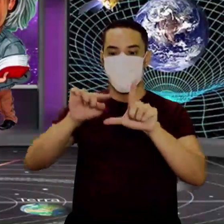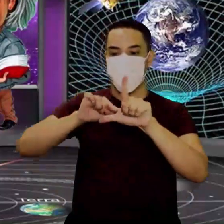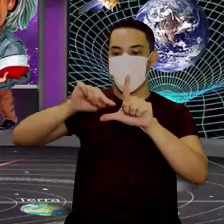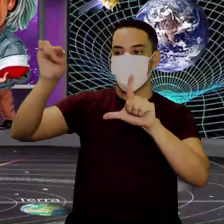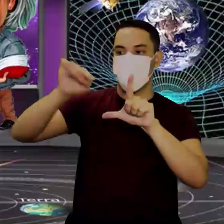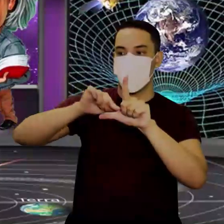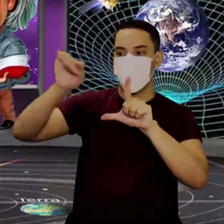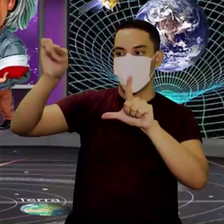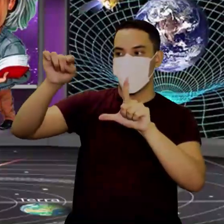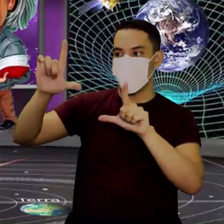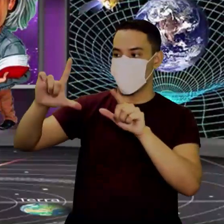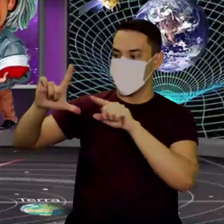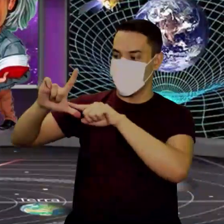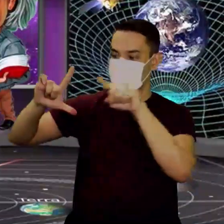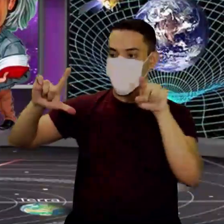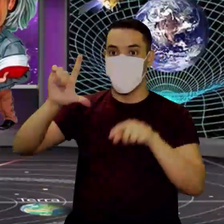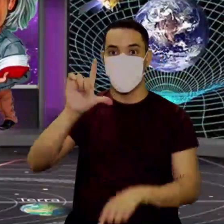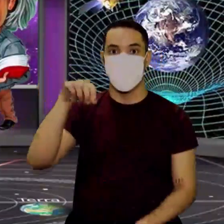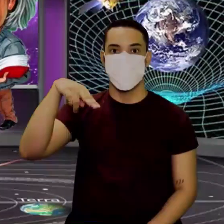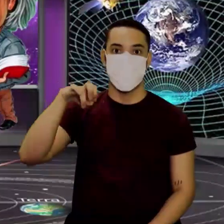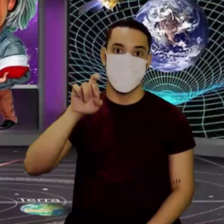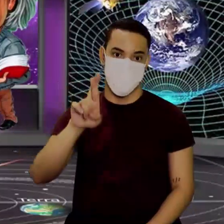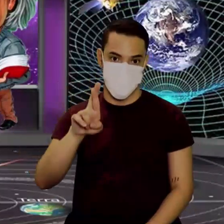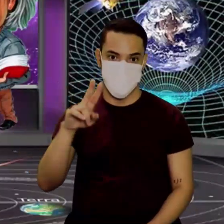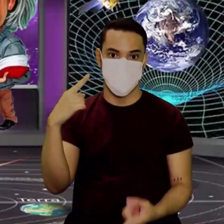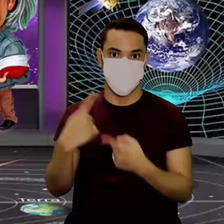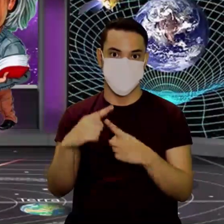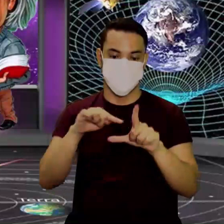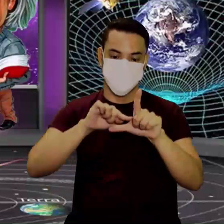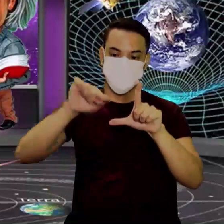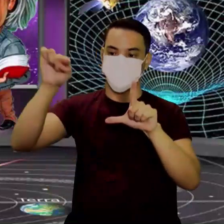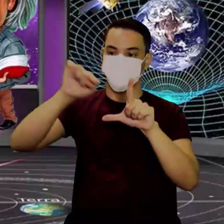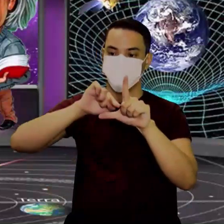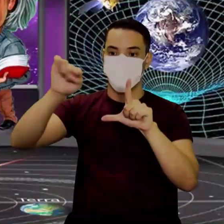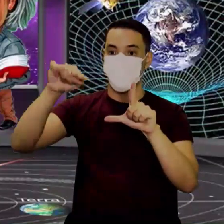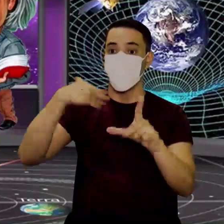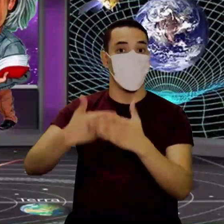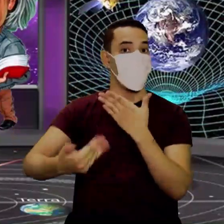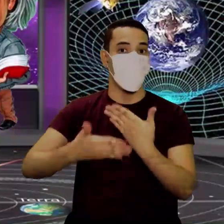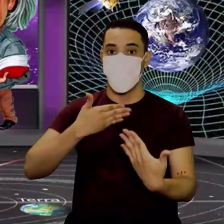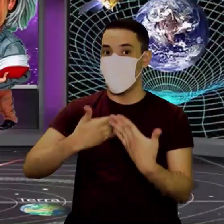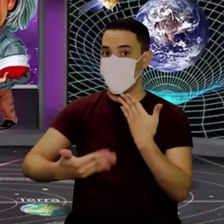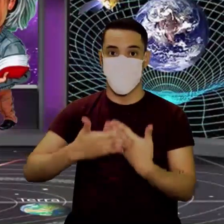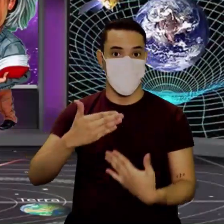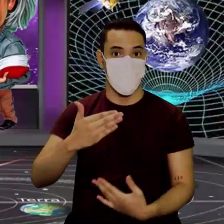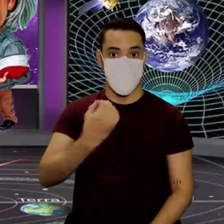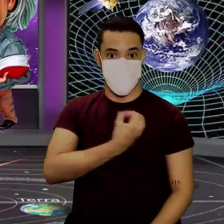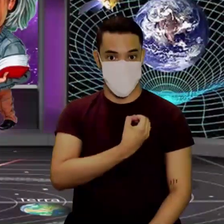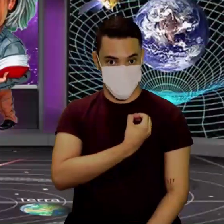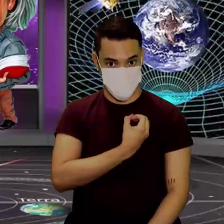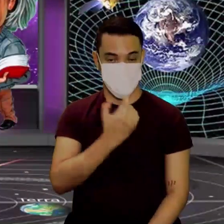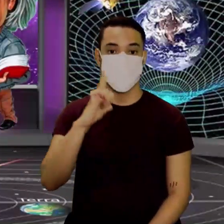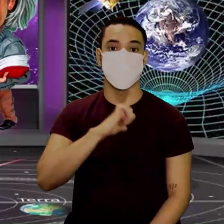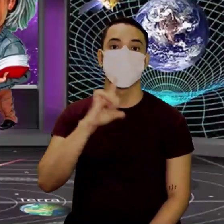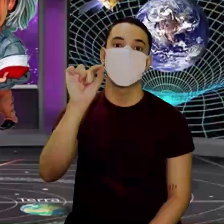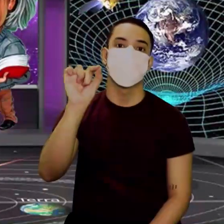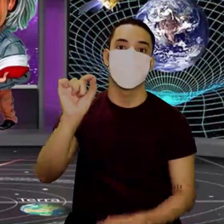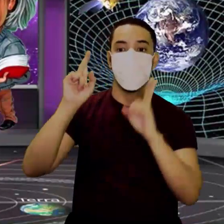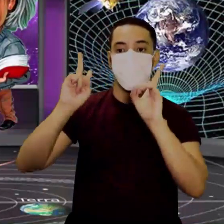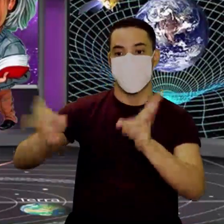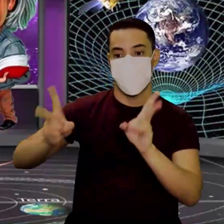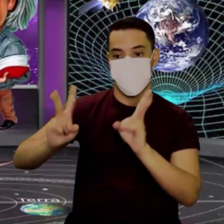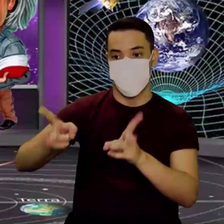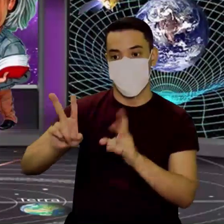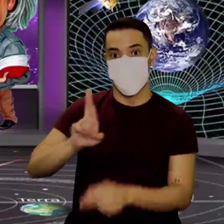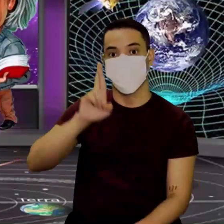ou ôhmico ou linear. Porque quando está em cima da reta, qualquer valor que você pegue, você vai ter o quê? O mesmo